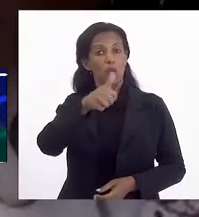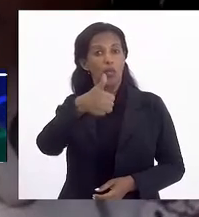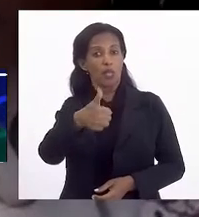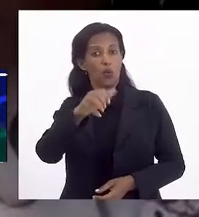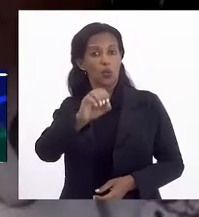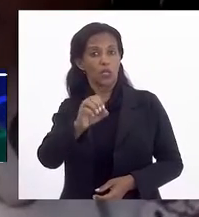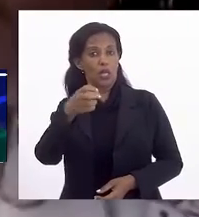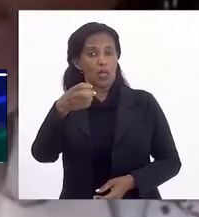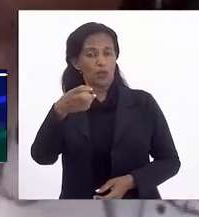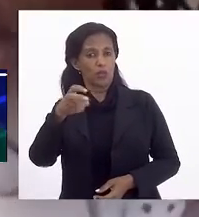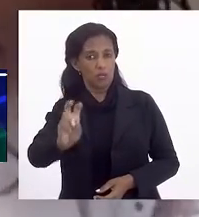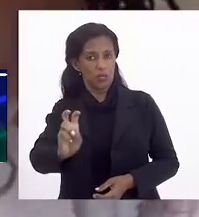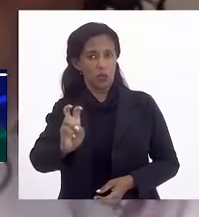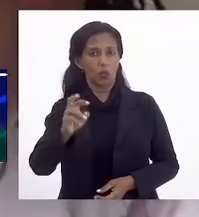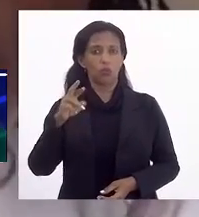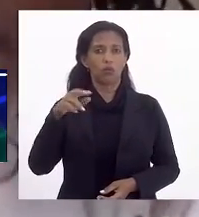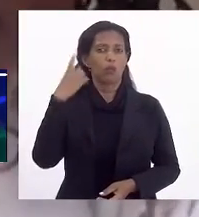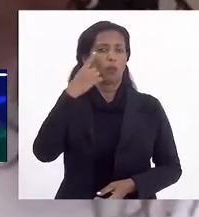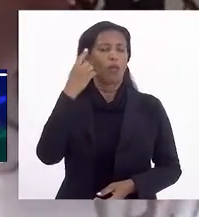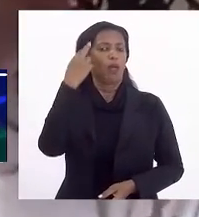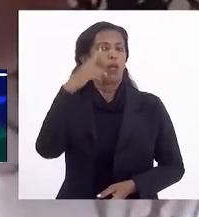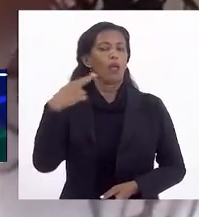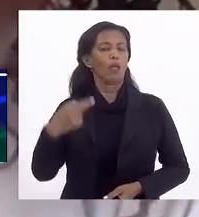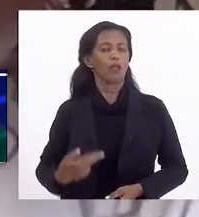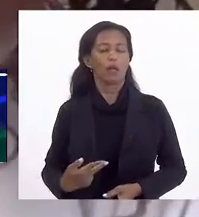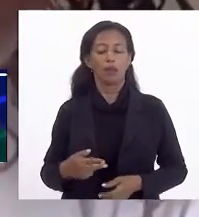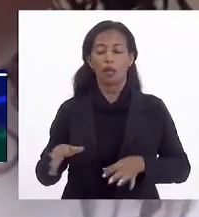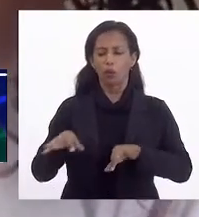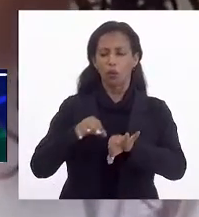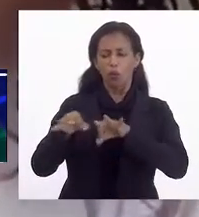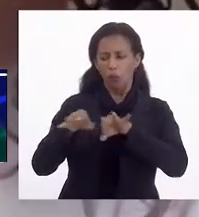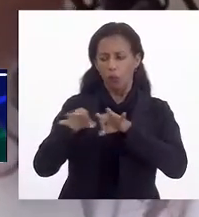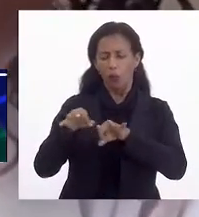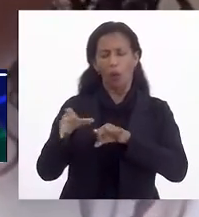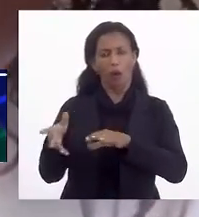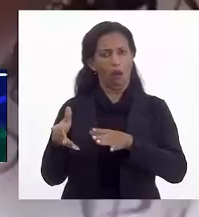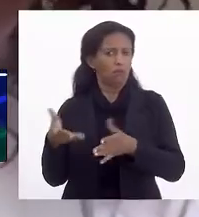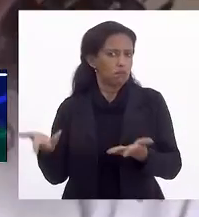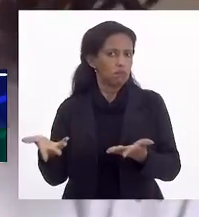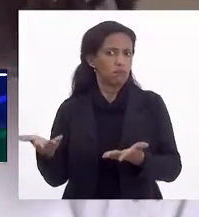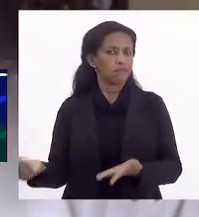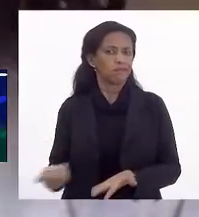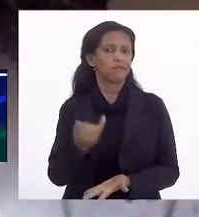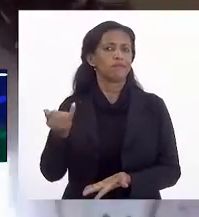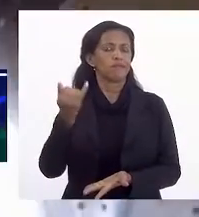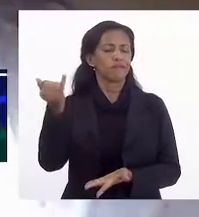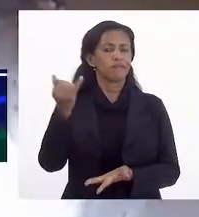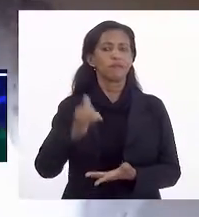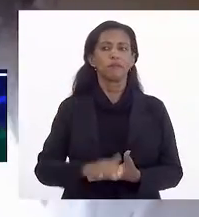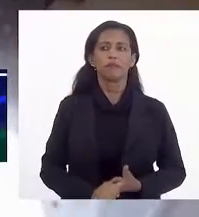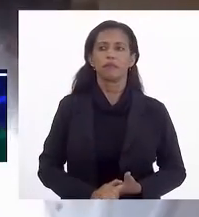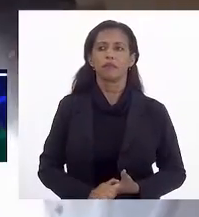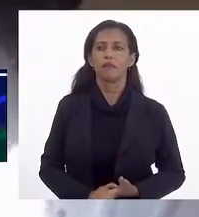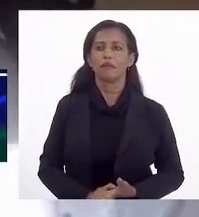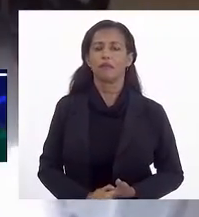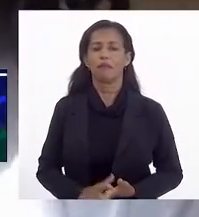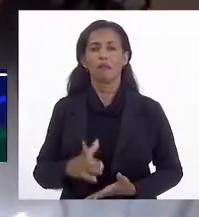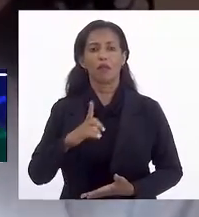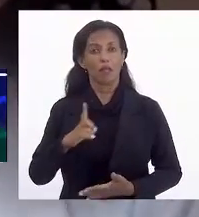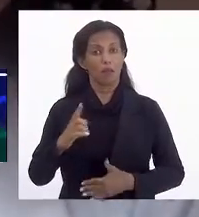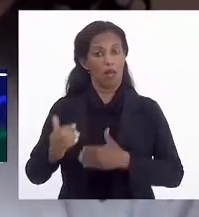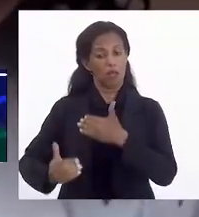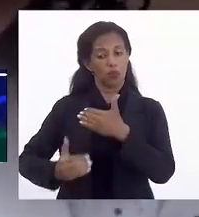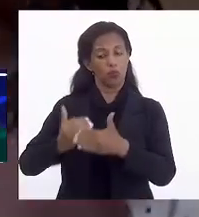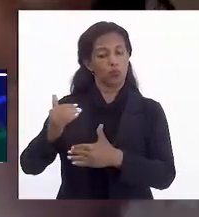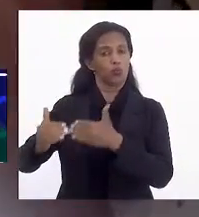5105 da deputada Renata Souza, o projeto é bastante meritório, ele merece prosperar